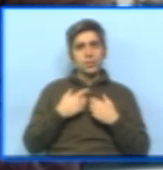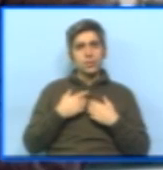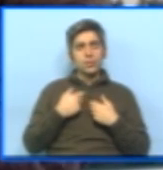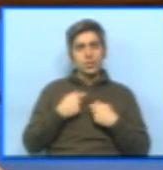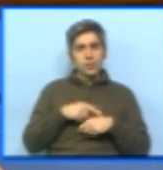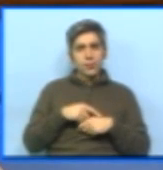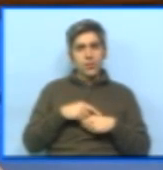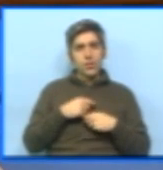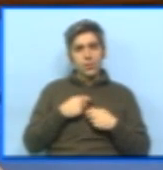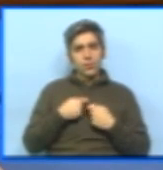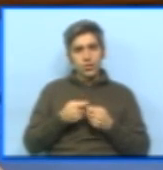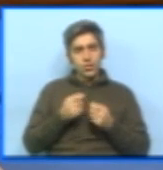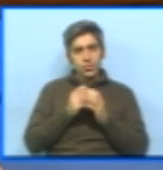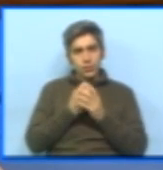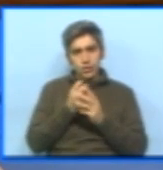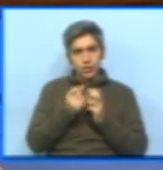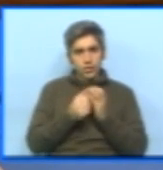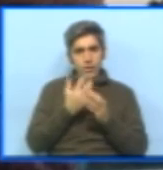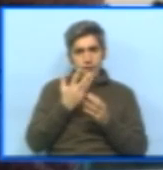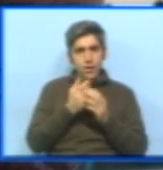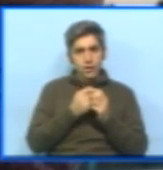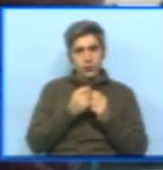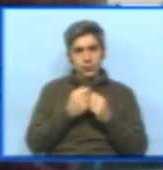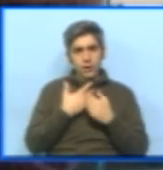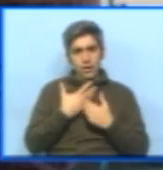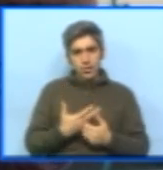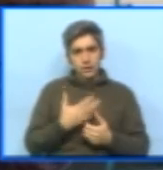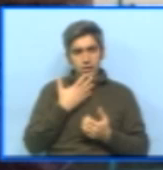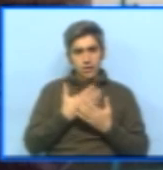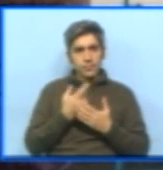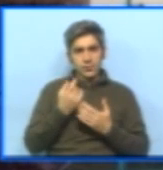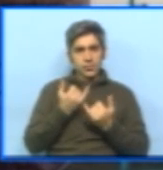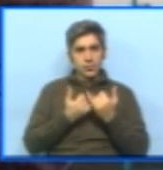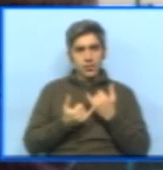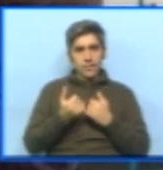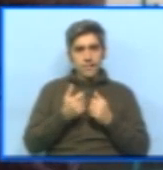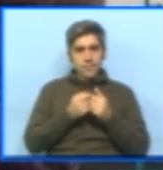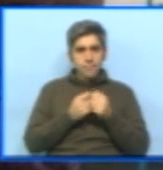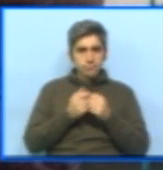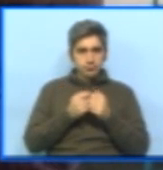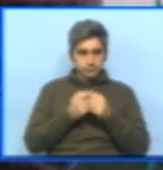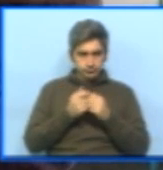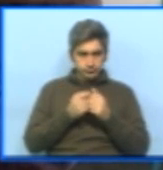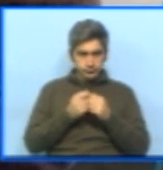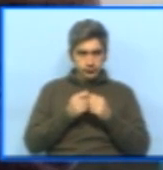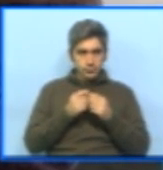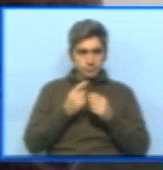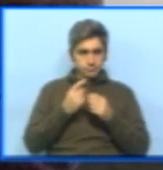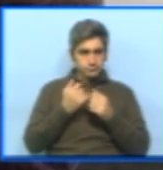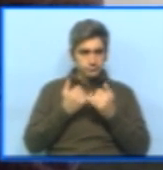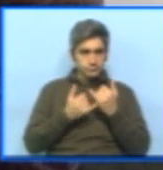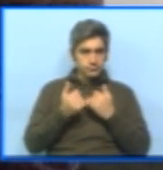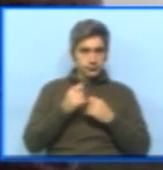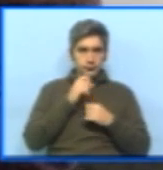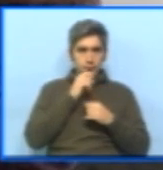uso do terço da mão muitas vezes é grande e é preciso substituir também. Terá eventualmente